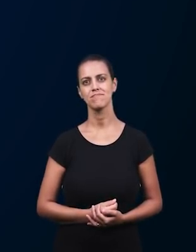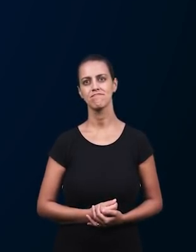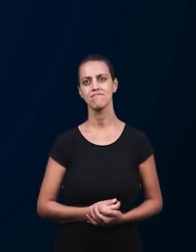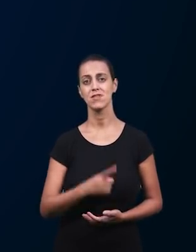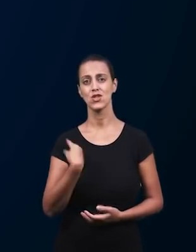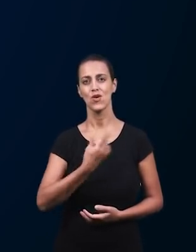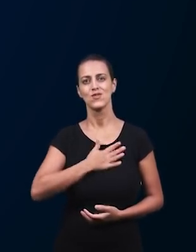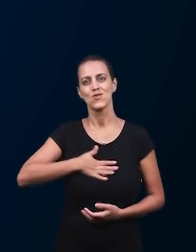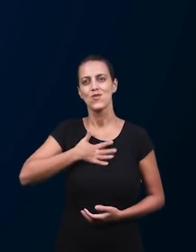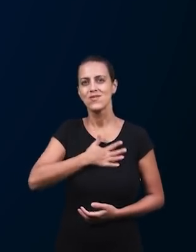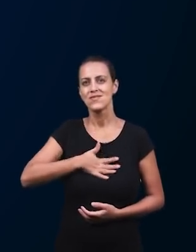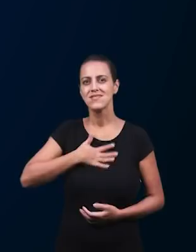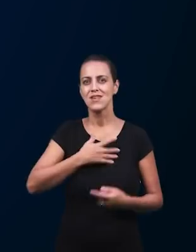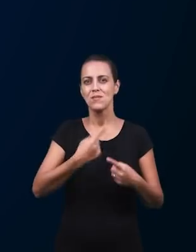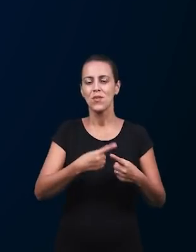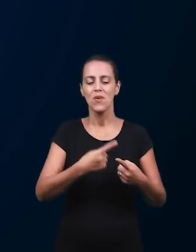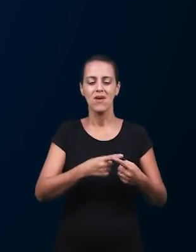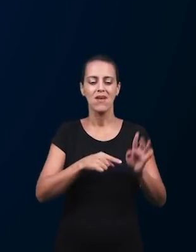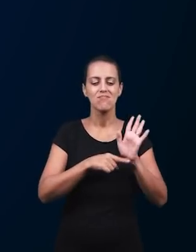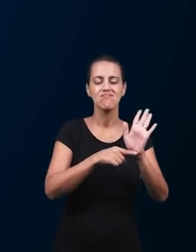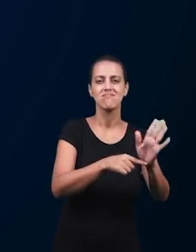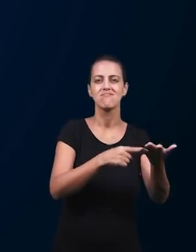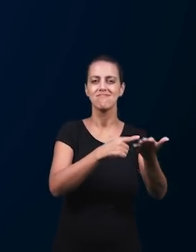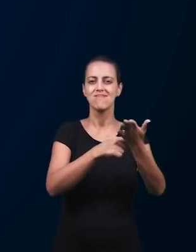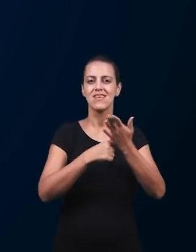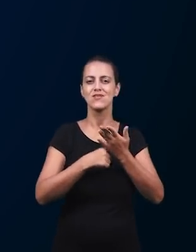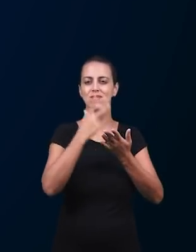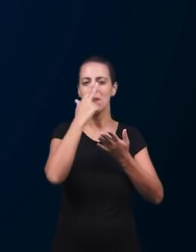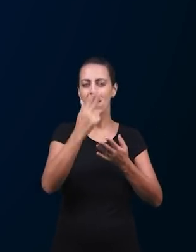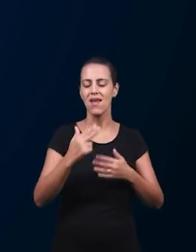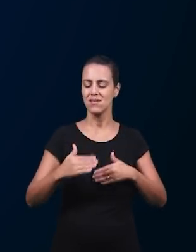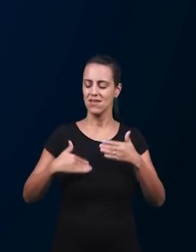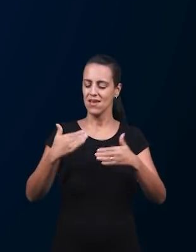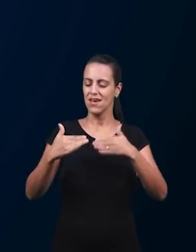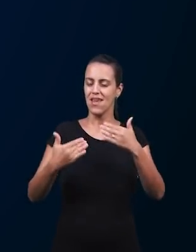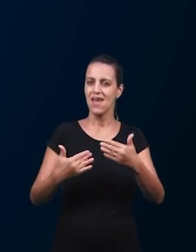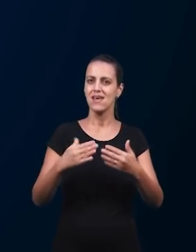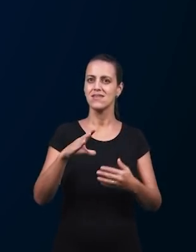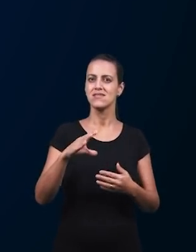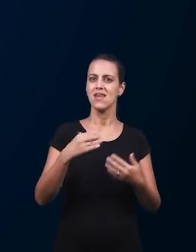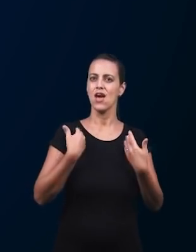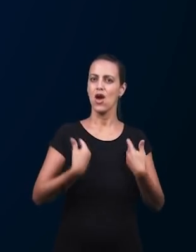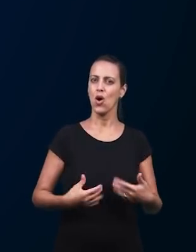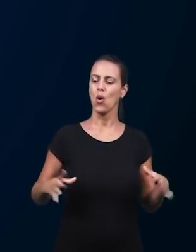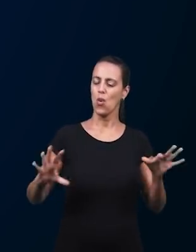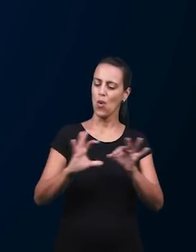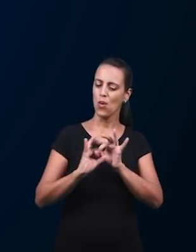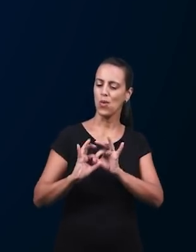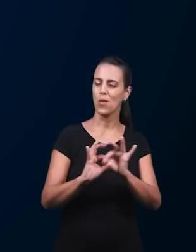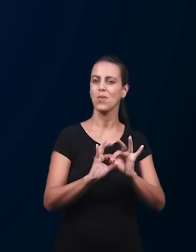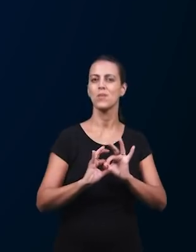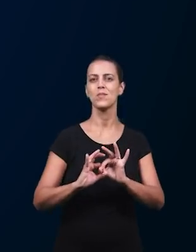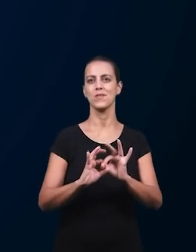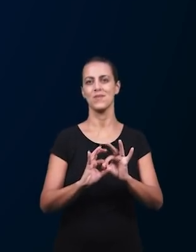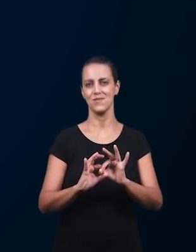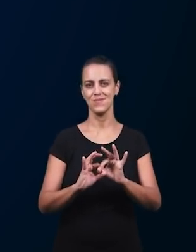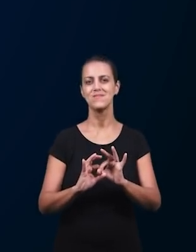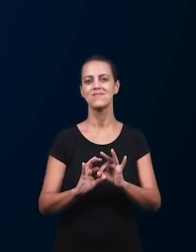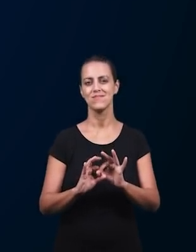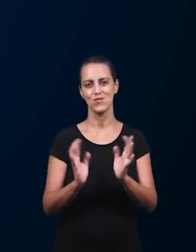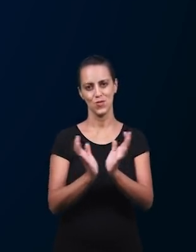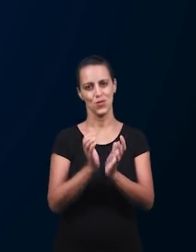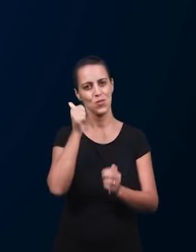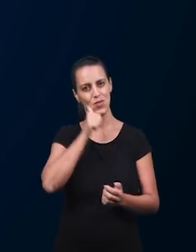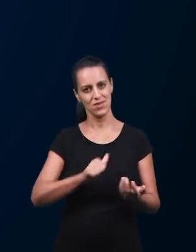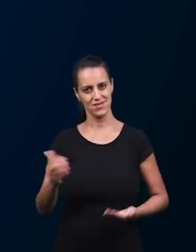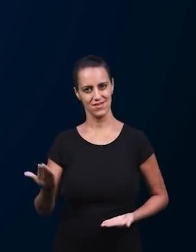been enjoying it a lot. It has been helpful for us to grow as a church, as a ladies group, as a body